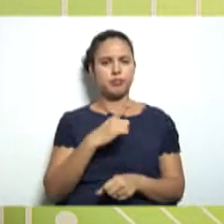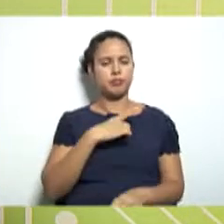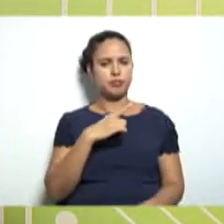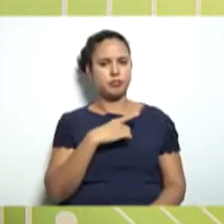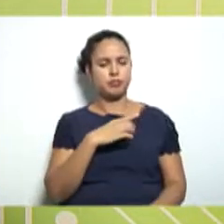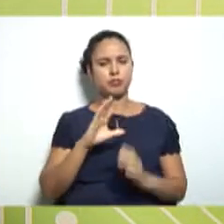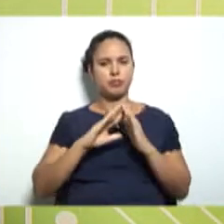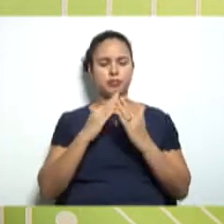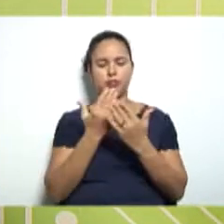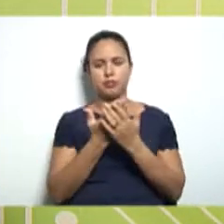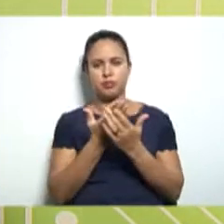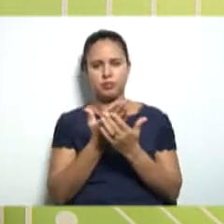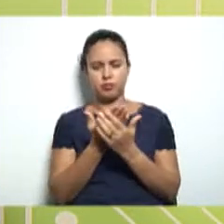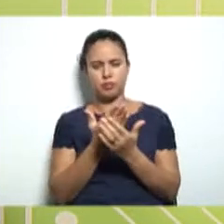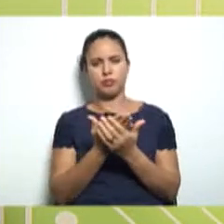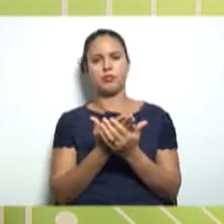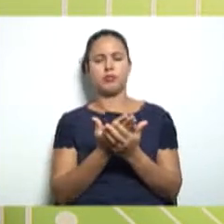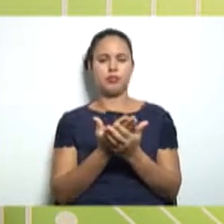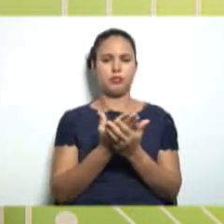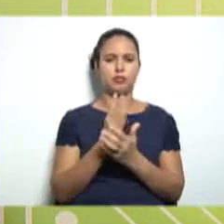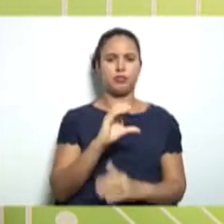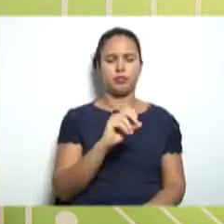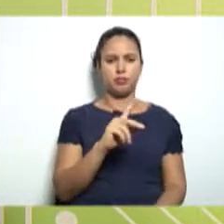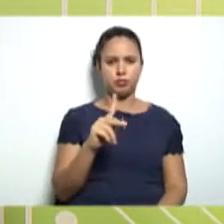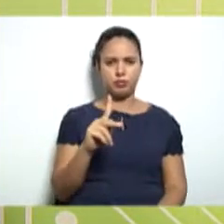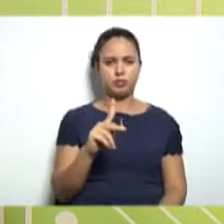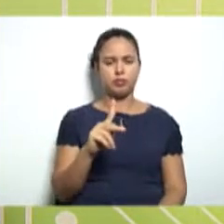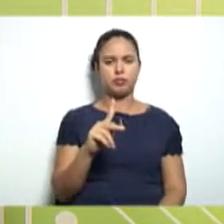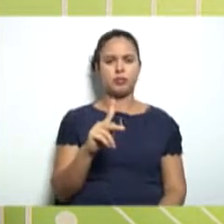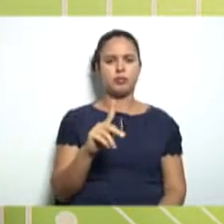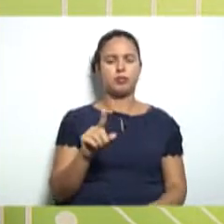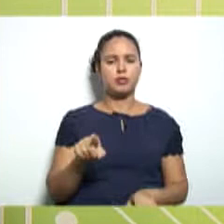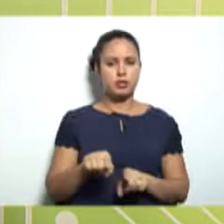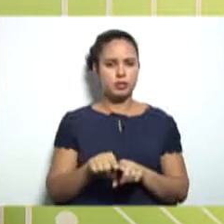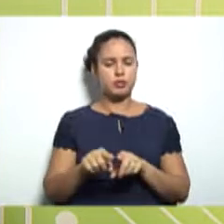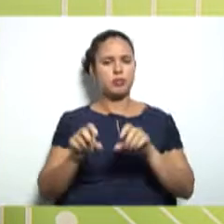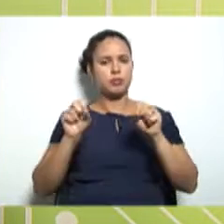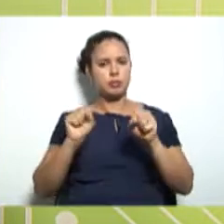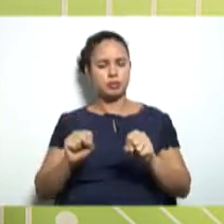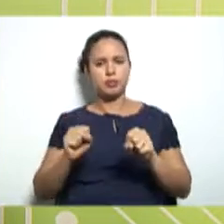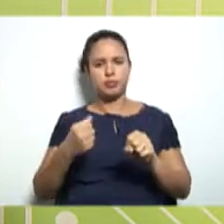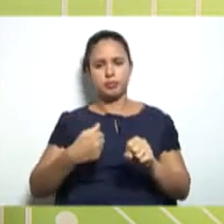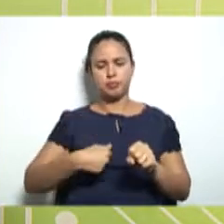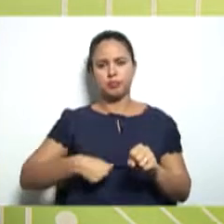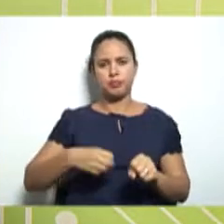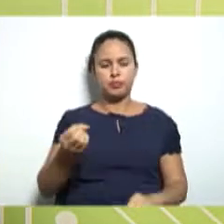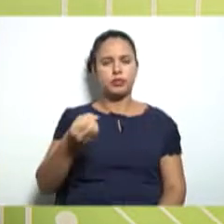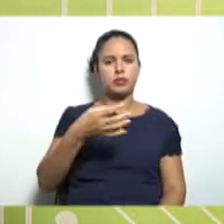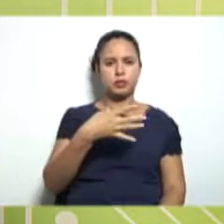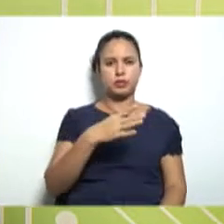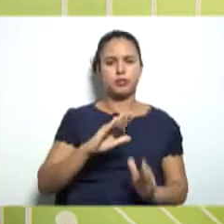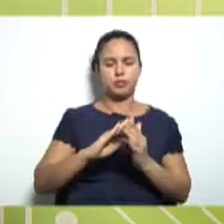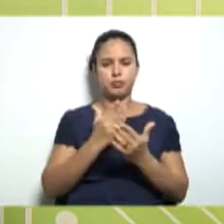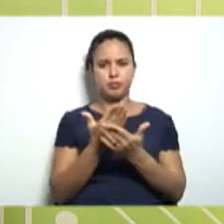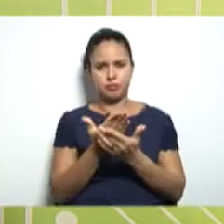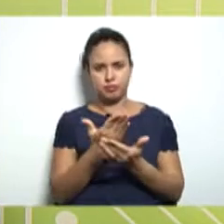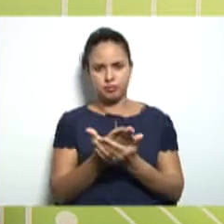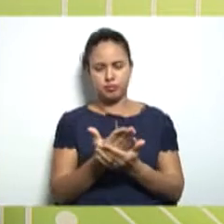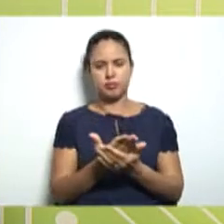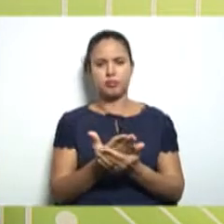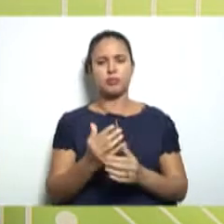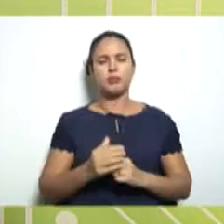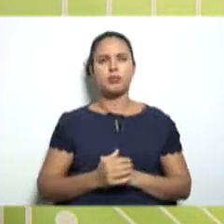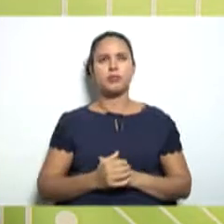escolas de bastante destaque e a gente sabe que existe margem para o surgimento de novas escolas assim, proporcionando ensino de qualidade.